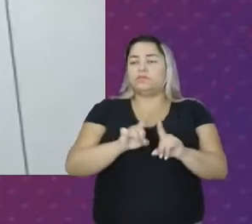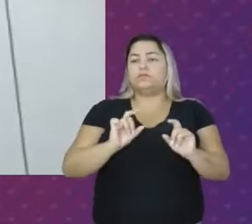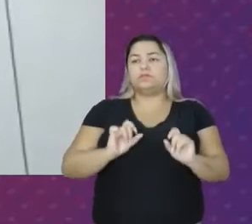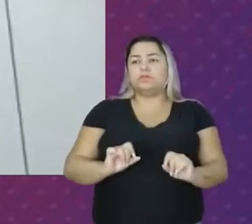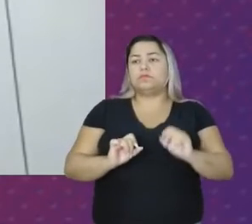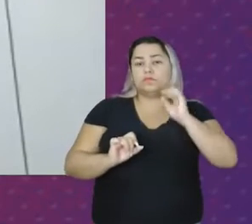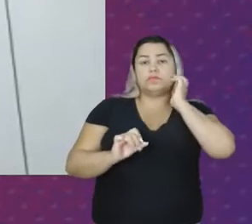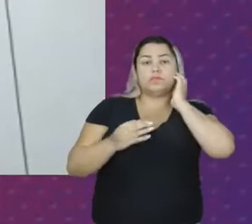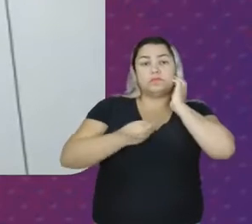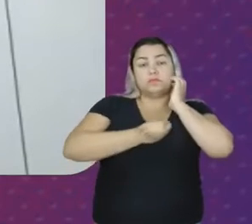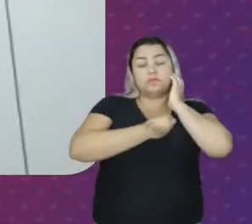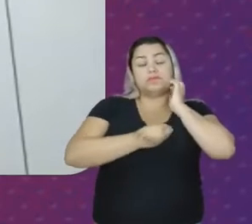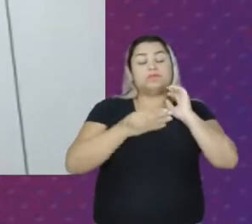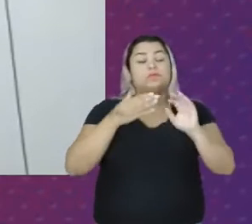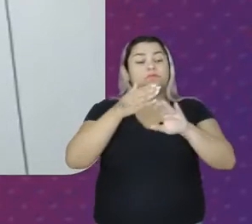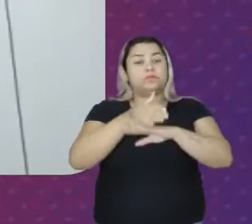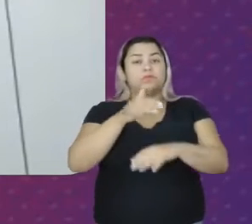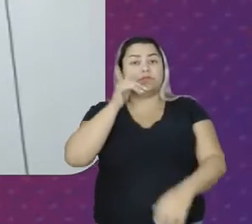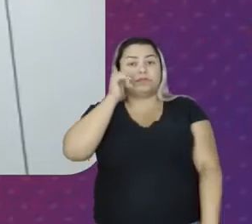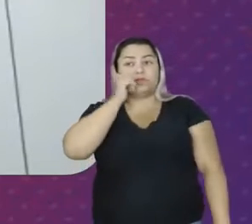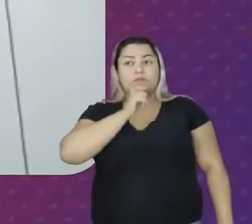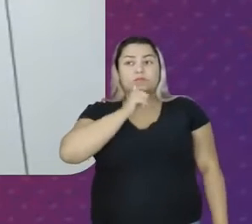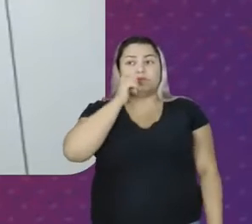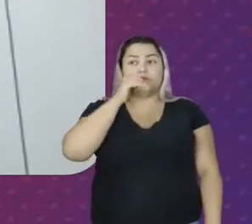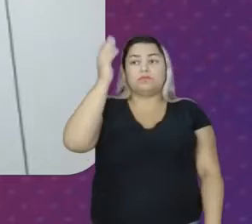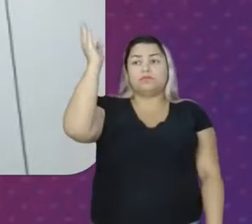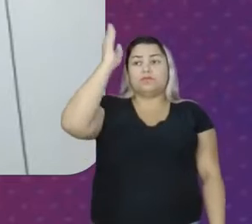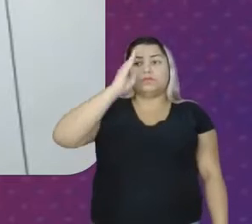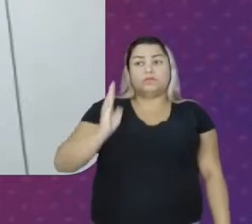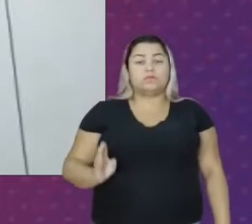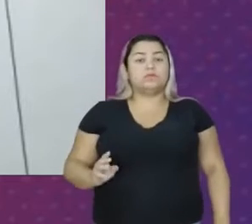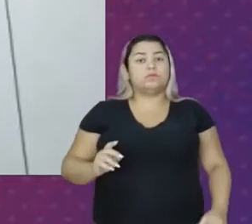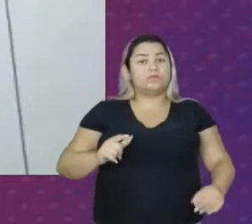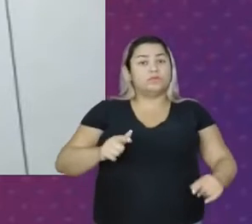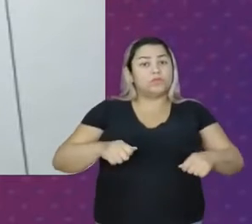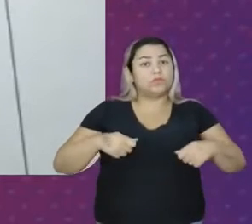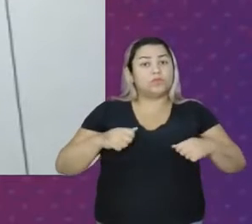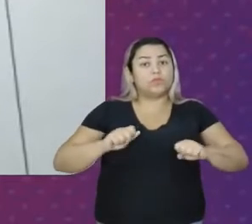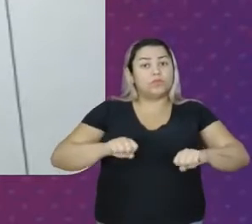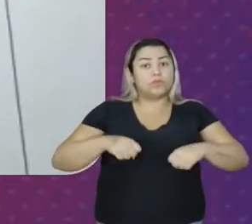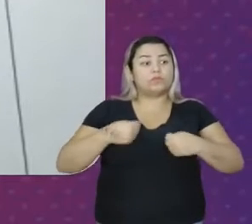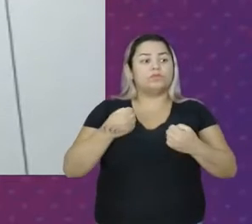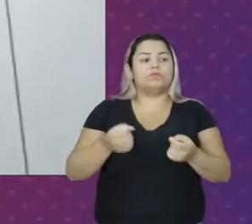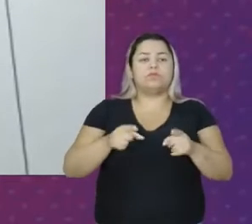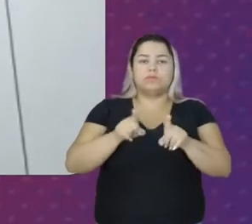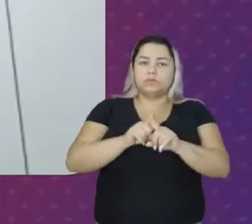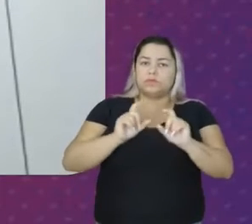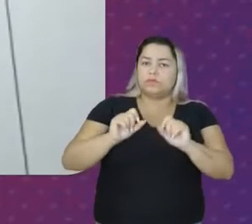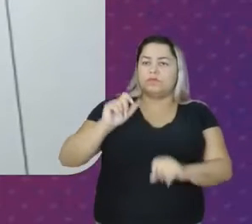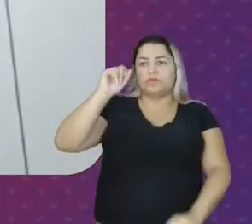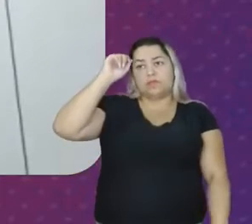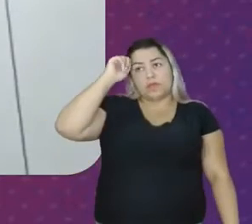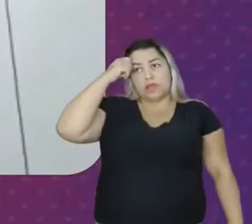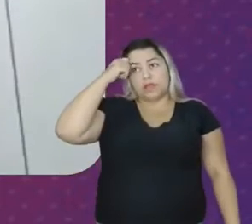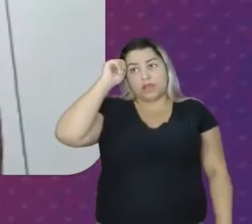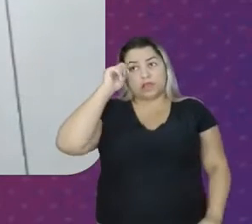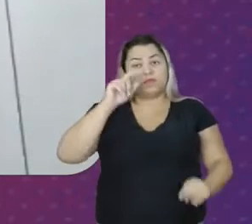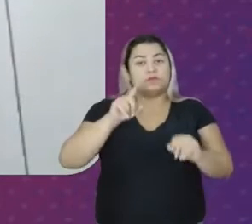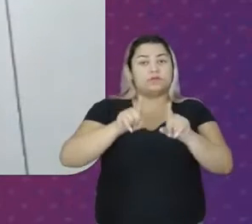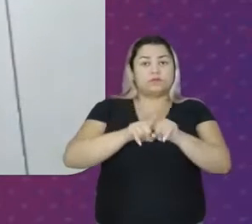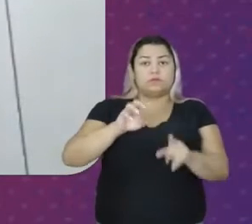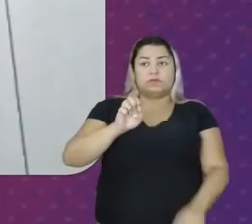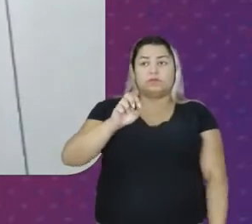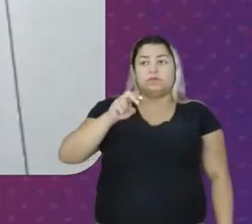da participação política das mulheres aqui no Brasil e, claro, no enfrentamento à violência política de gênero, raça e etnia. Então, foi